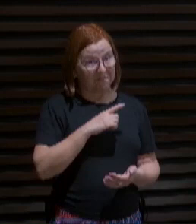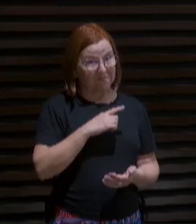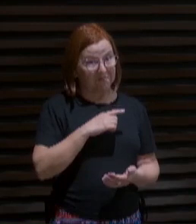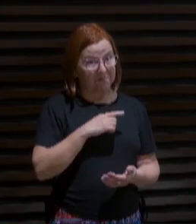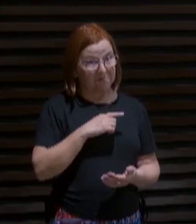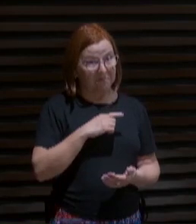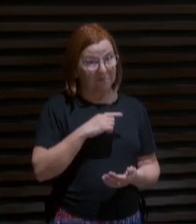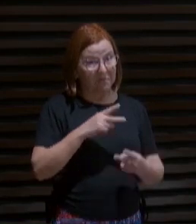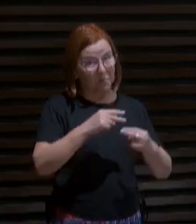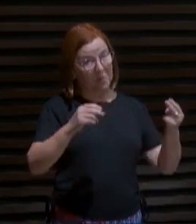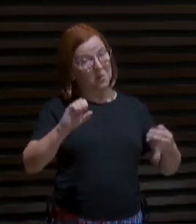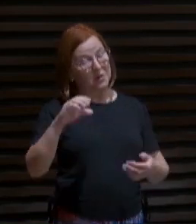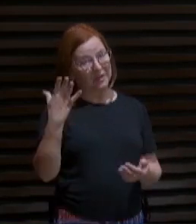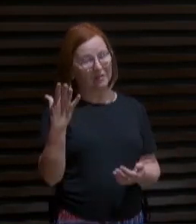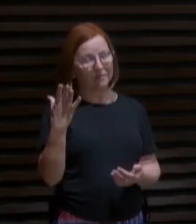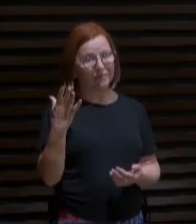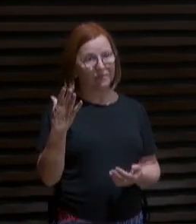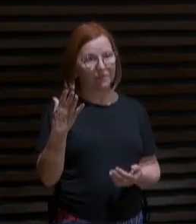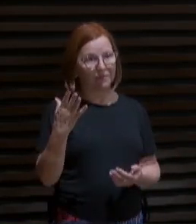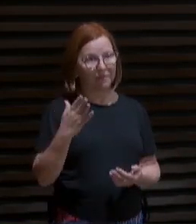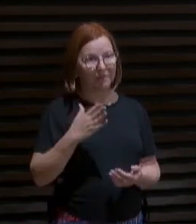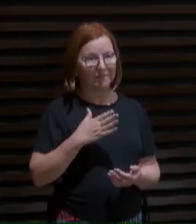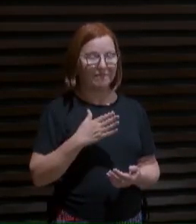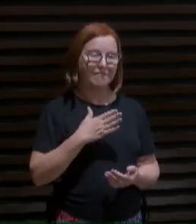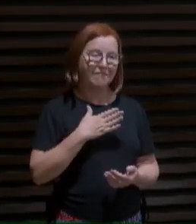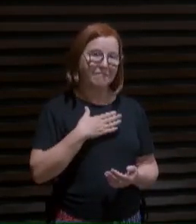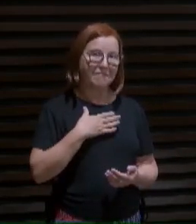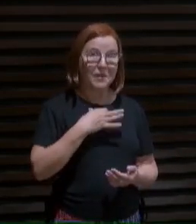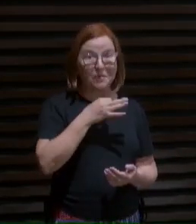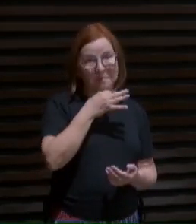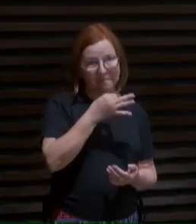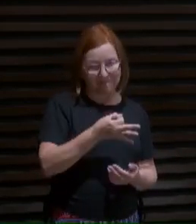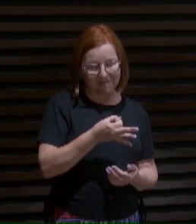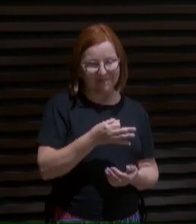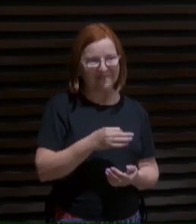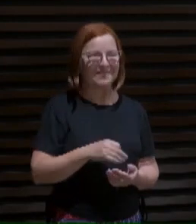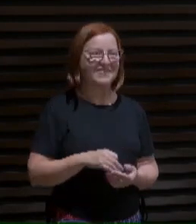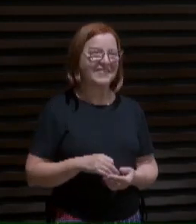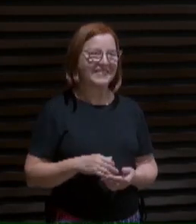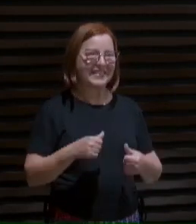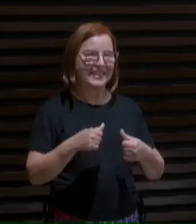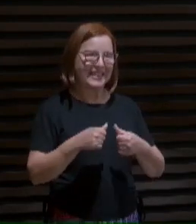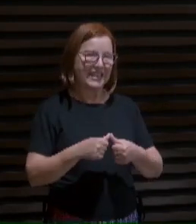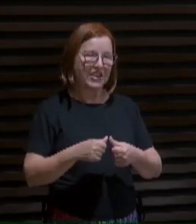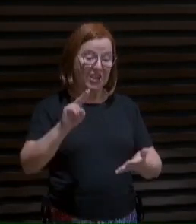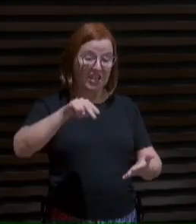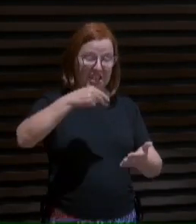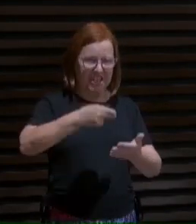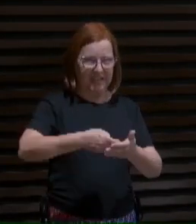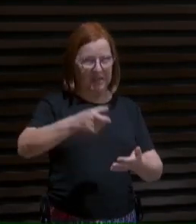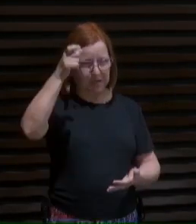E a gente tem uma sugerência de que esta queda